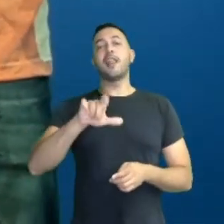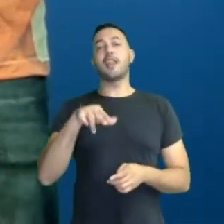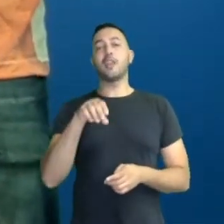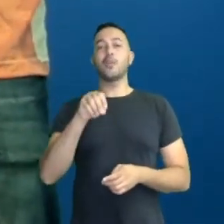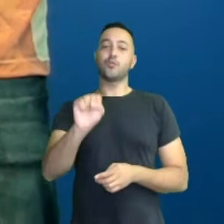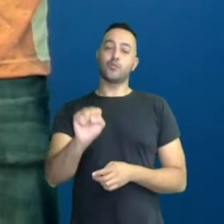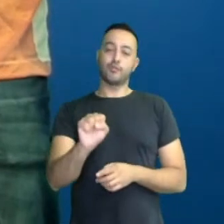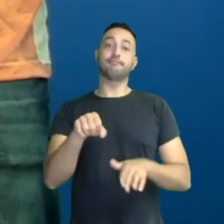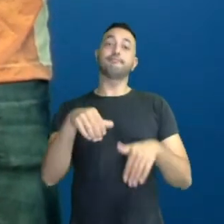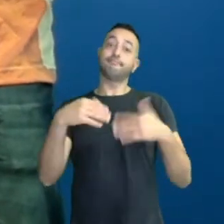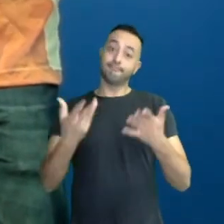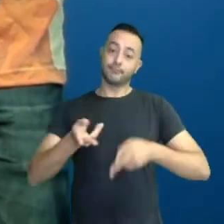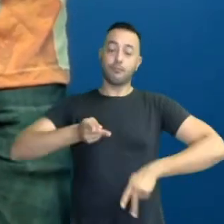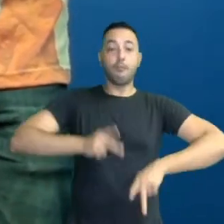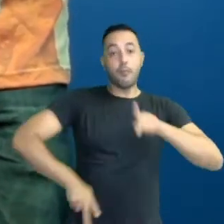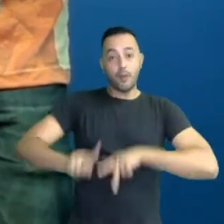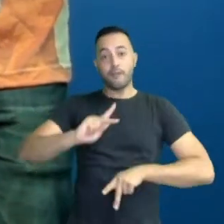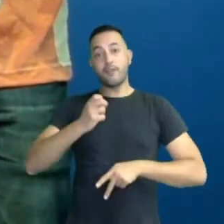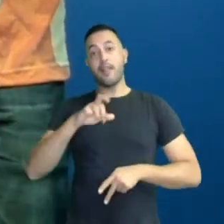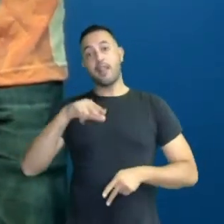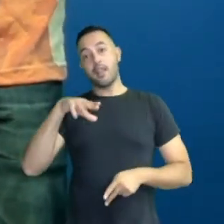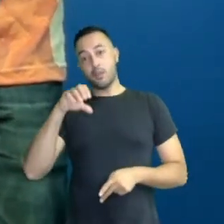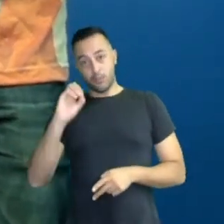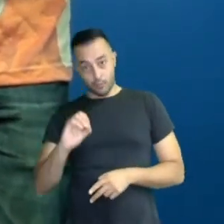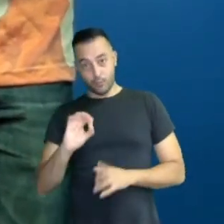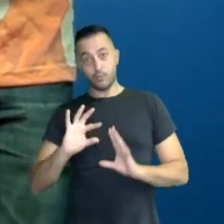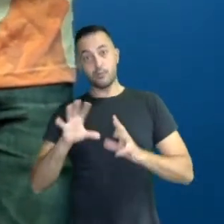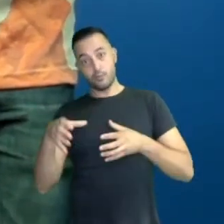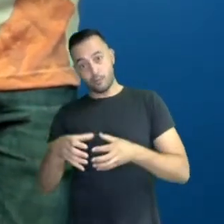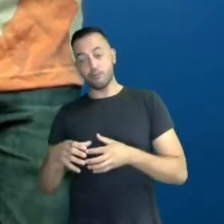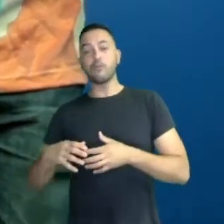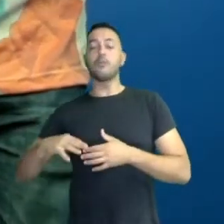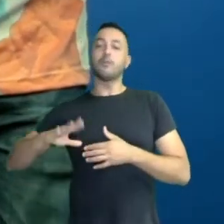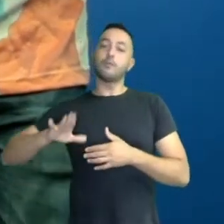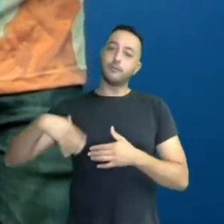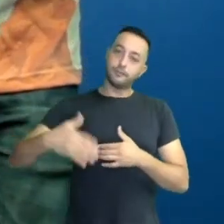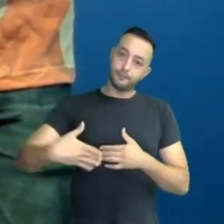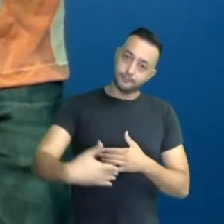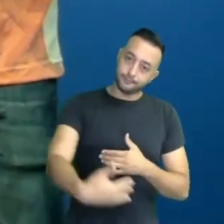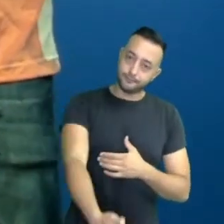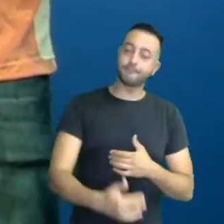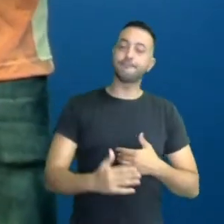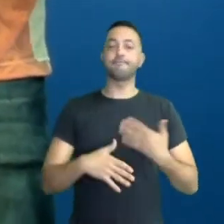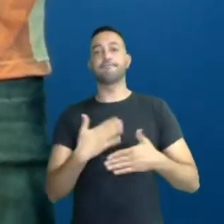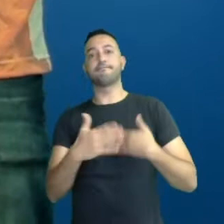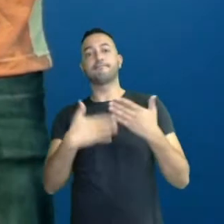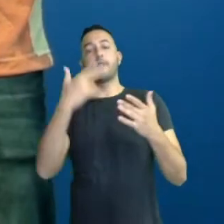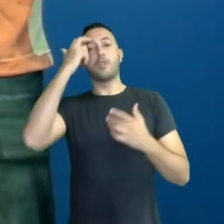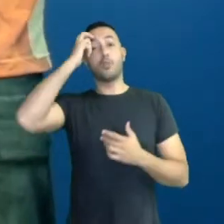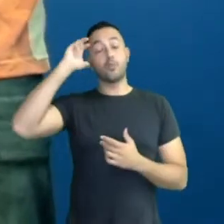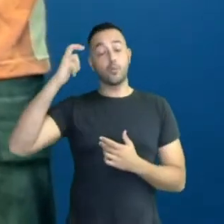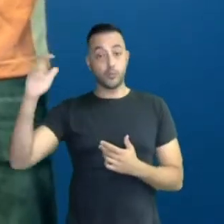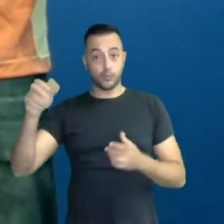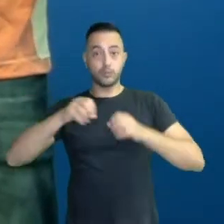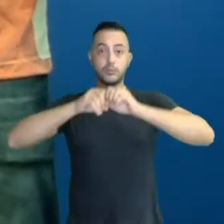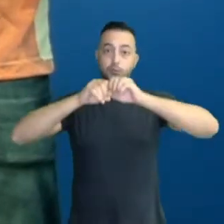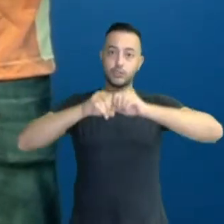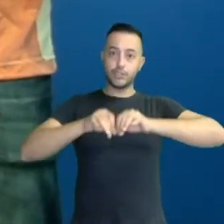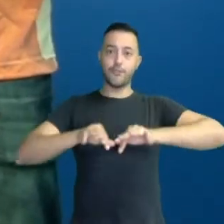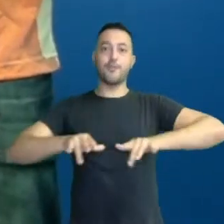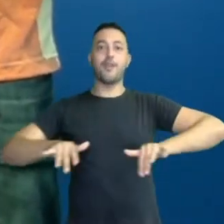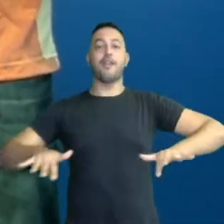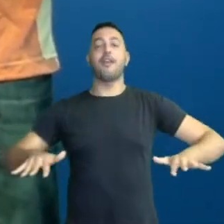E aí esse povo heleno vai posteriormente se desenvolver e a sua cultura, quando